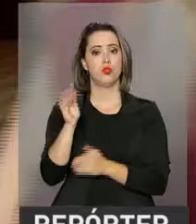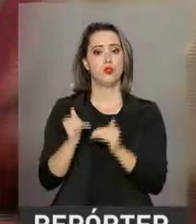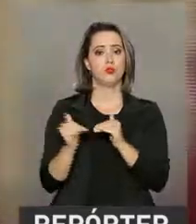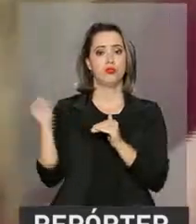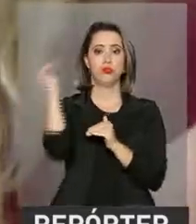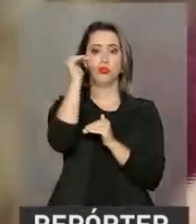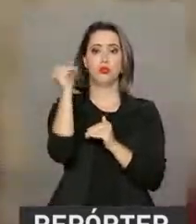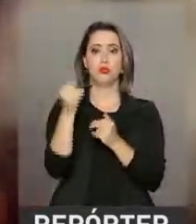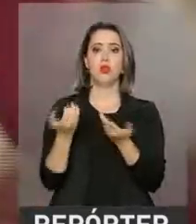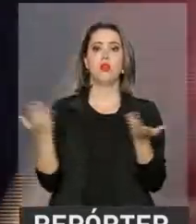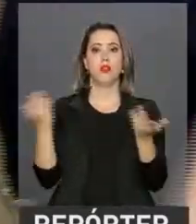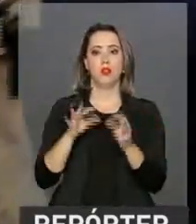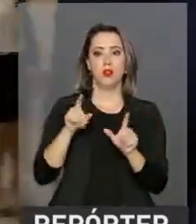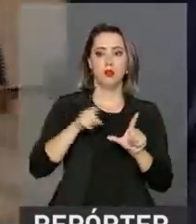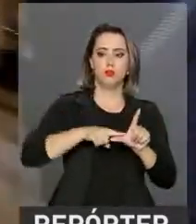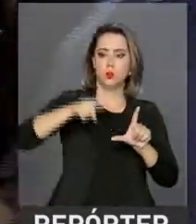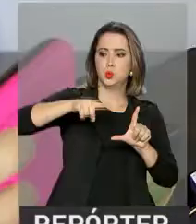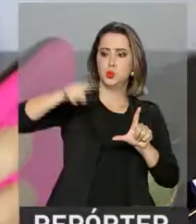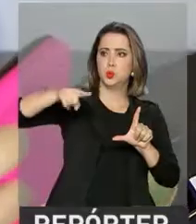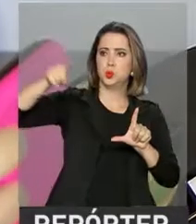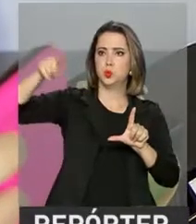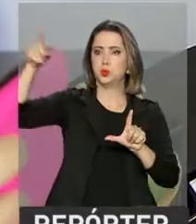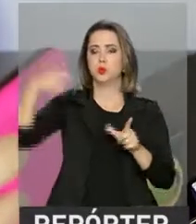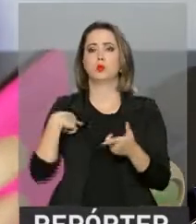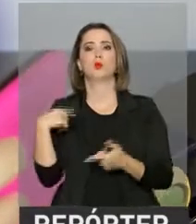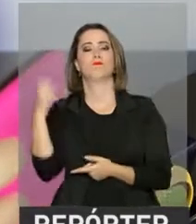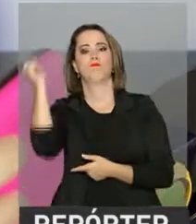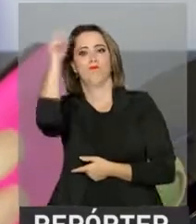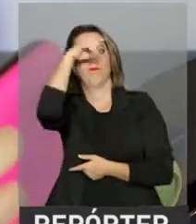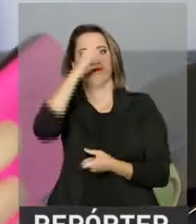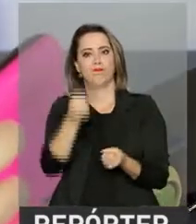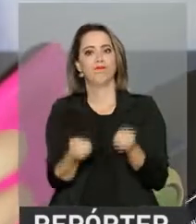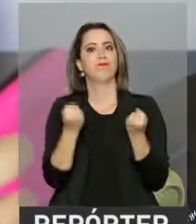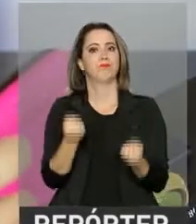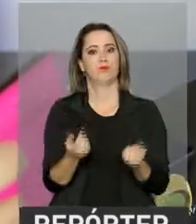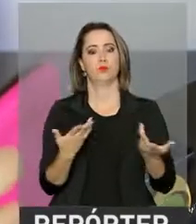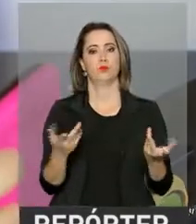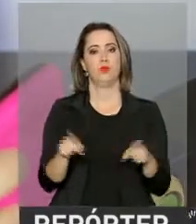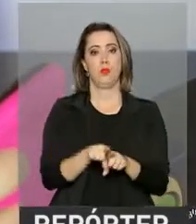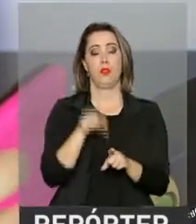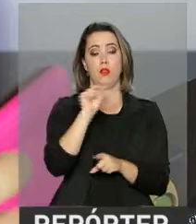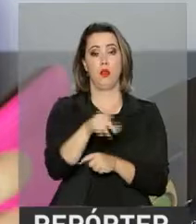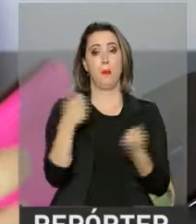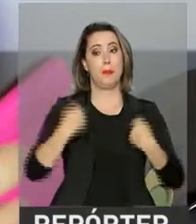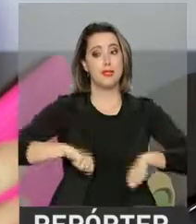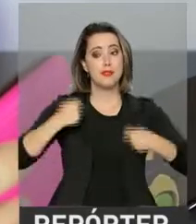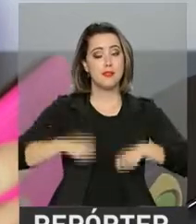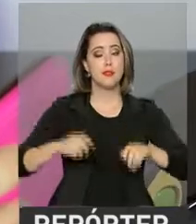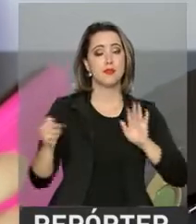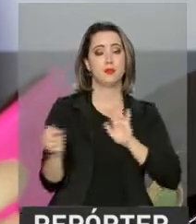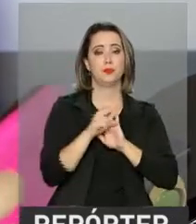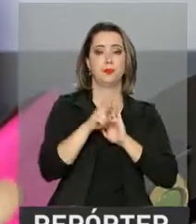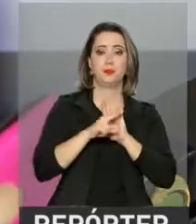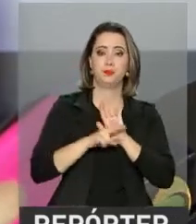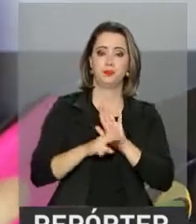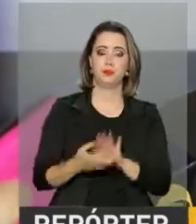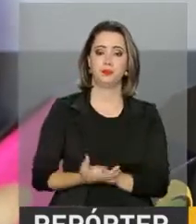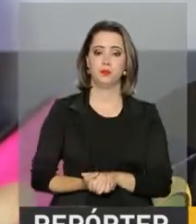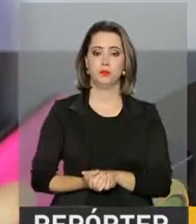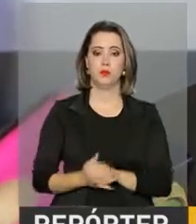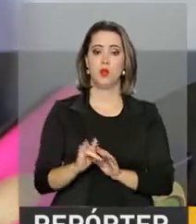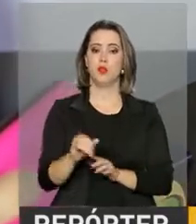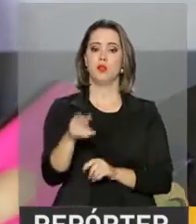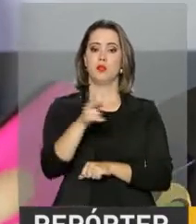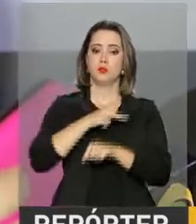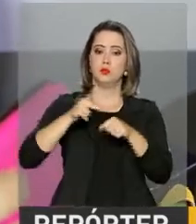crescem em trajetória insustentável. E afirmou que a reforma é uma necessidade. Se o país não fizer